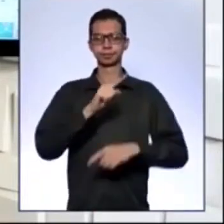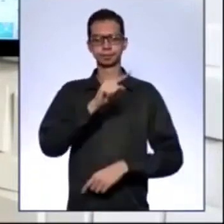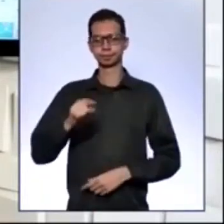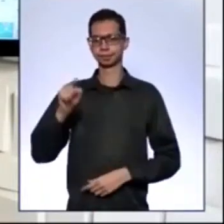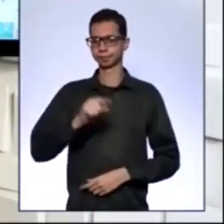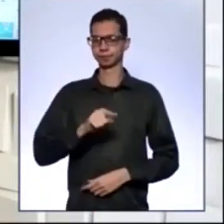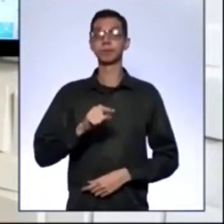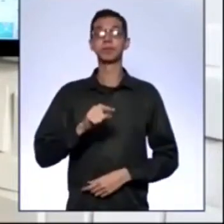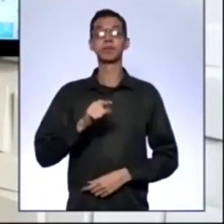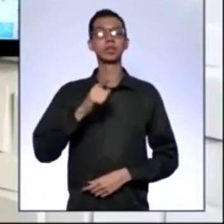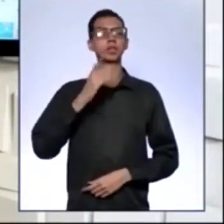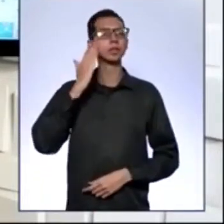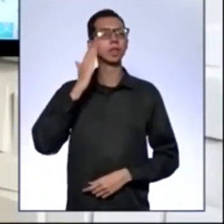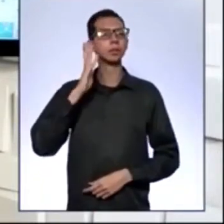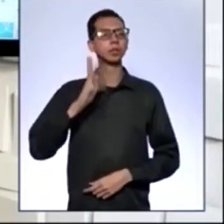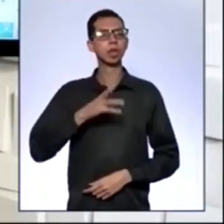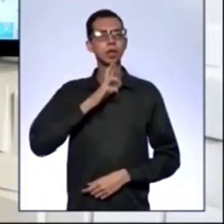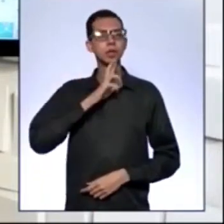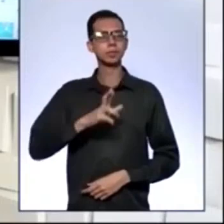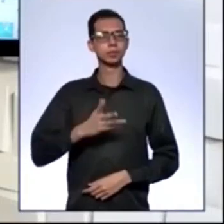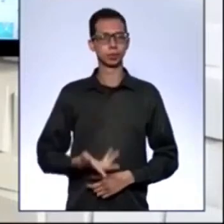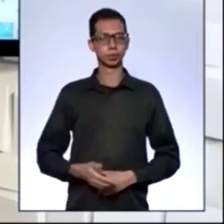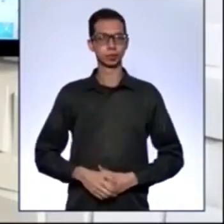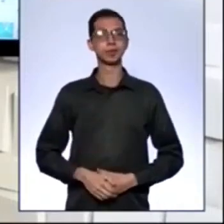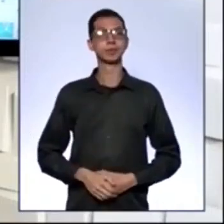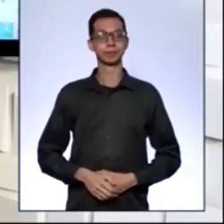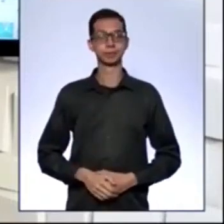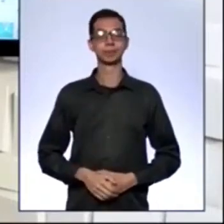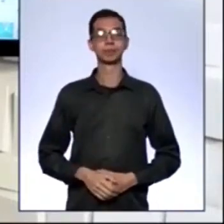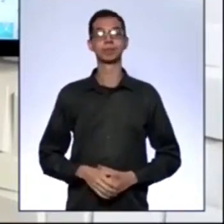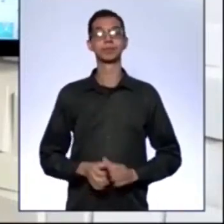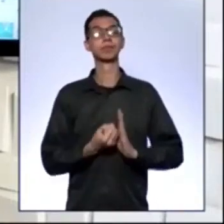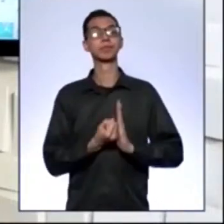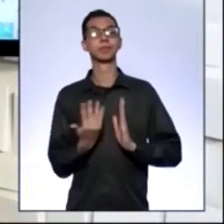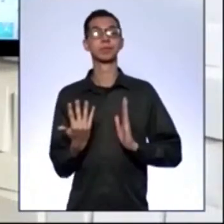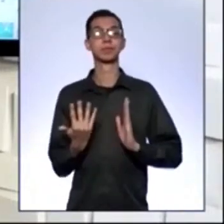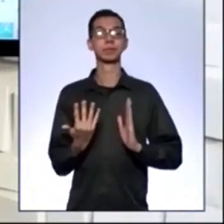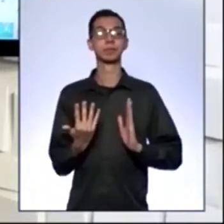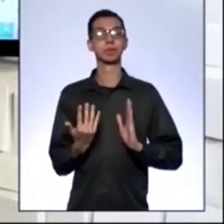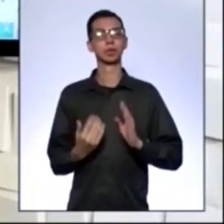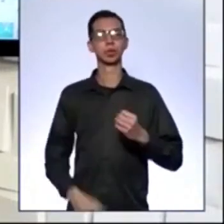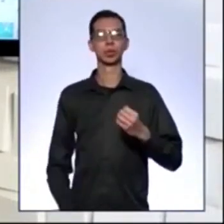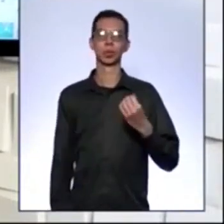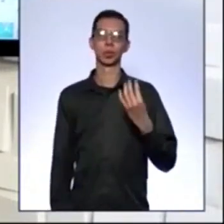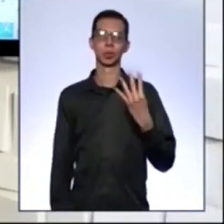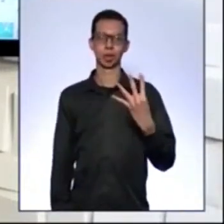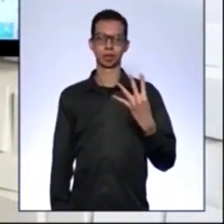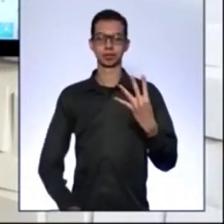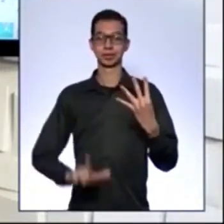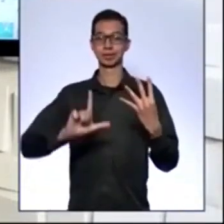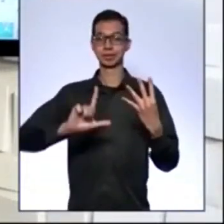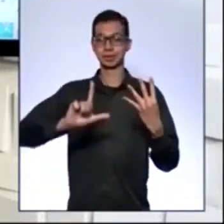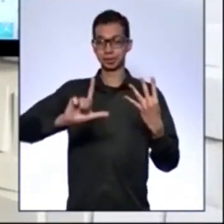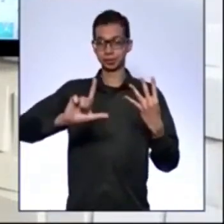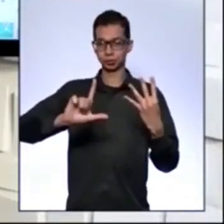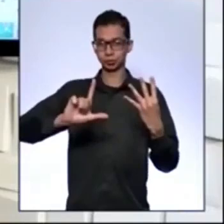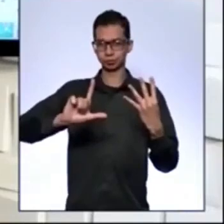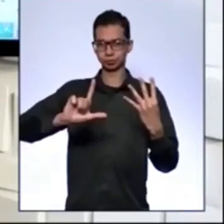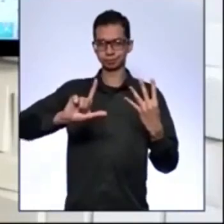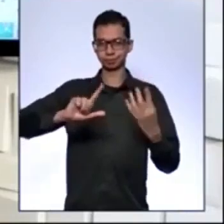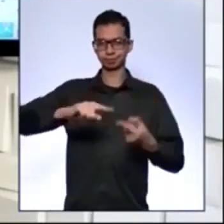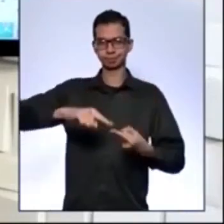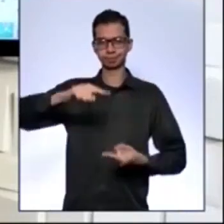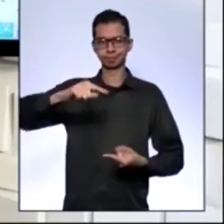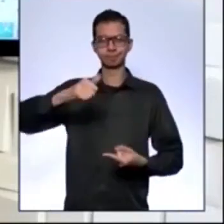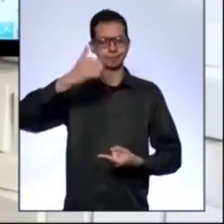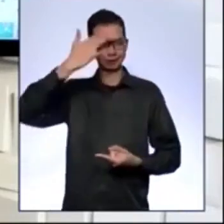E aí você já sabe direto a resposta e vai dar os quatro livros entendeu eu te dou as